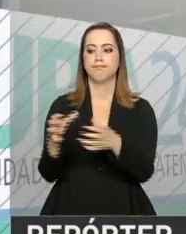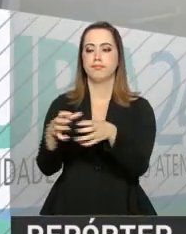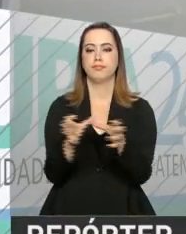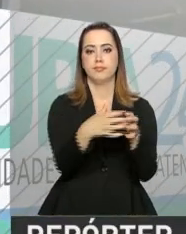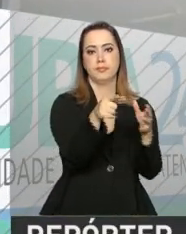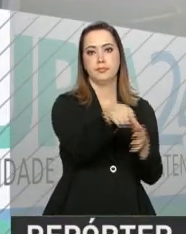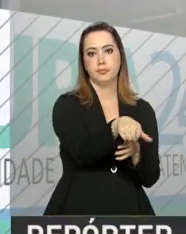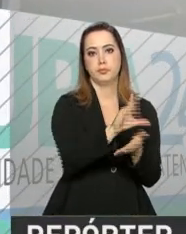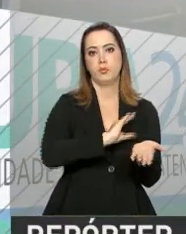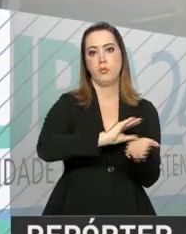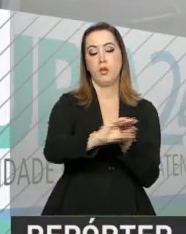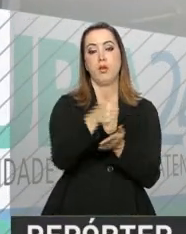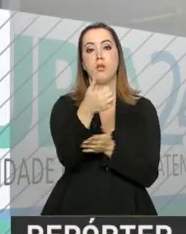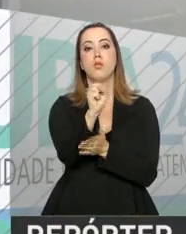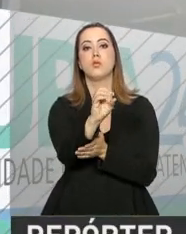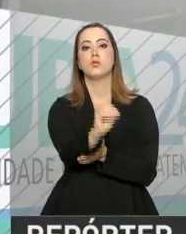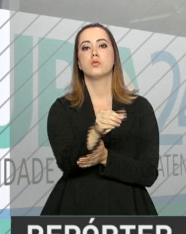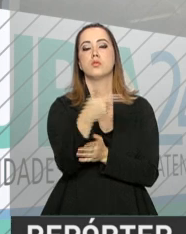Serão investidos